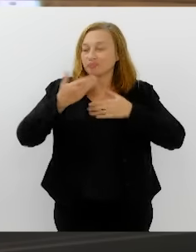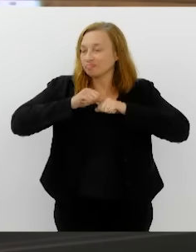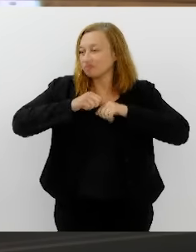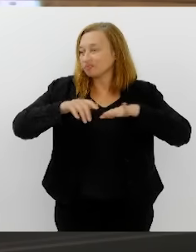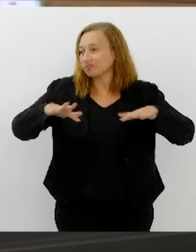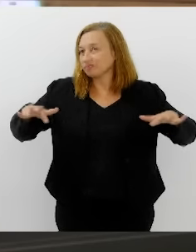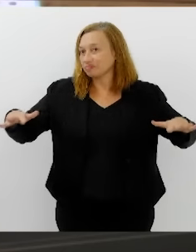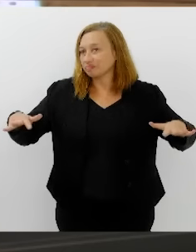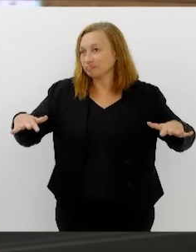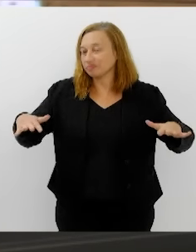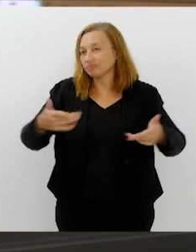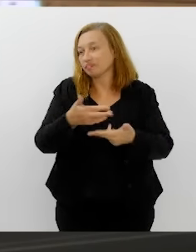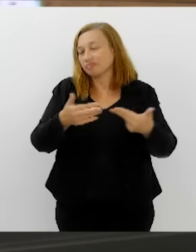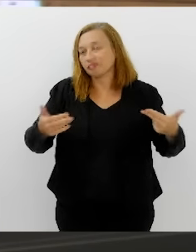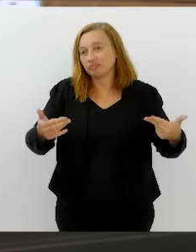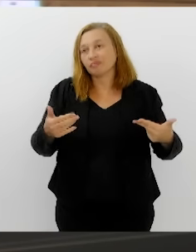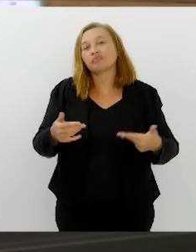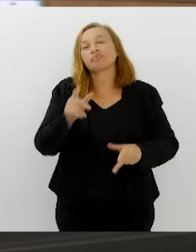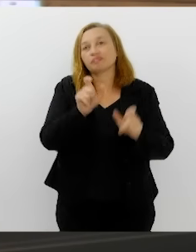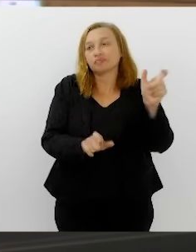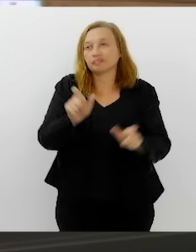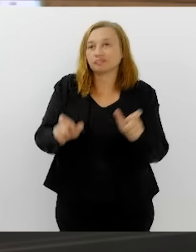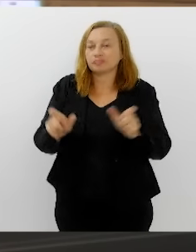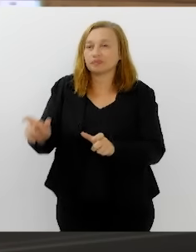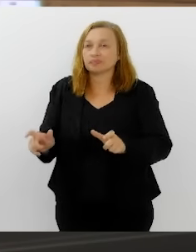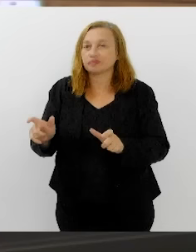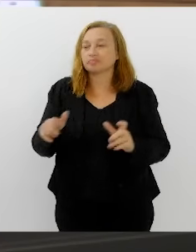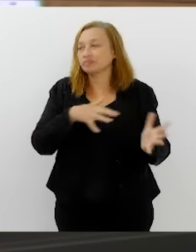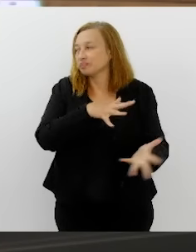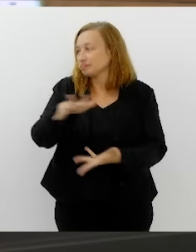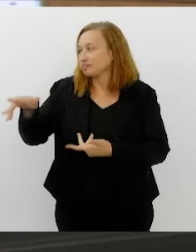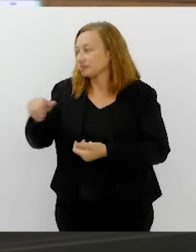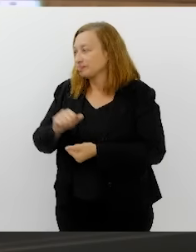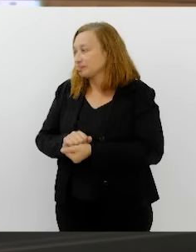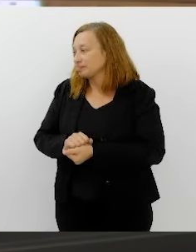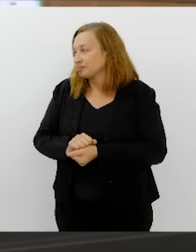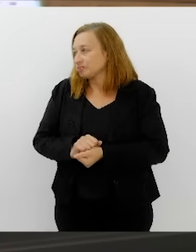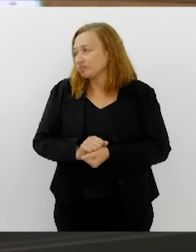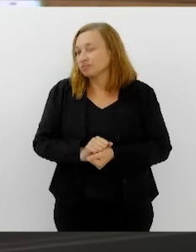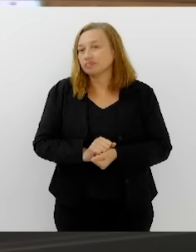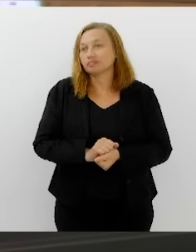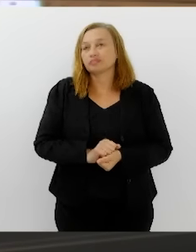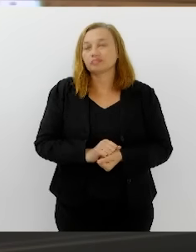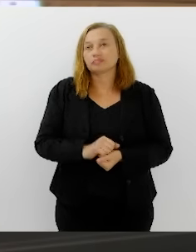contagiou centenas e milhares de pessoas mundo afora. Monsenhor João